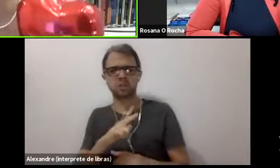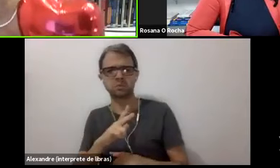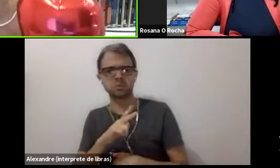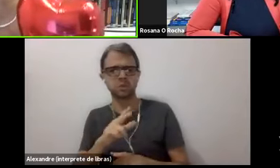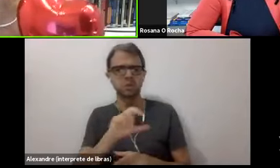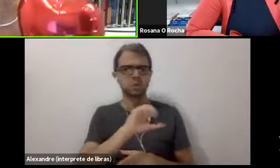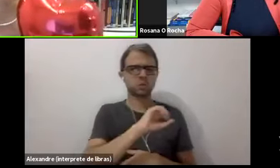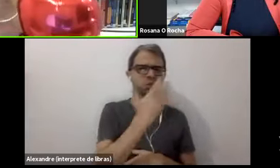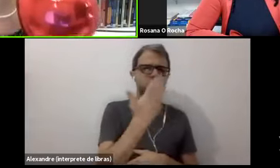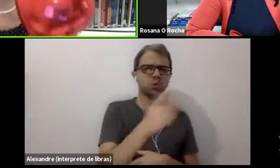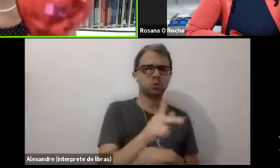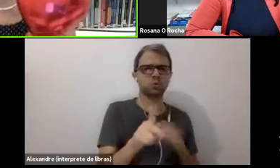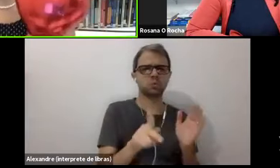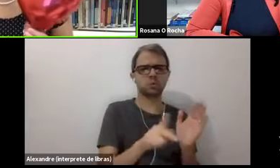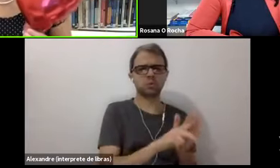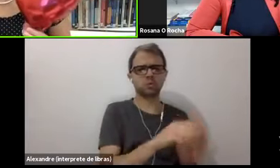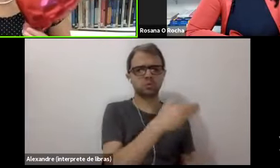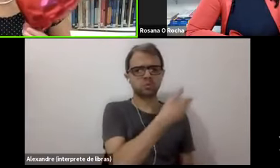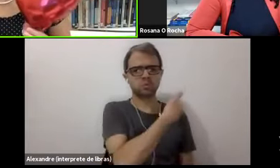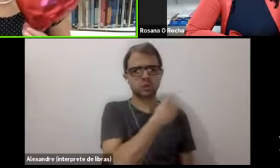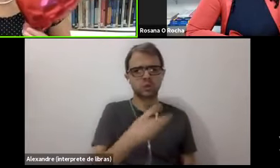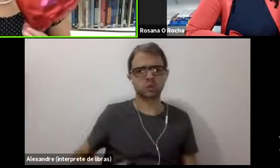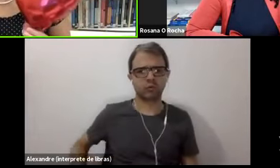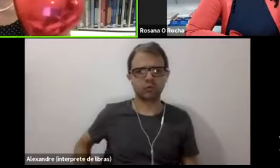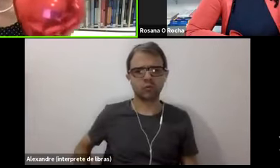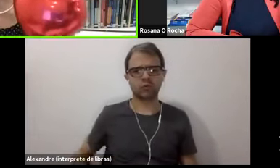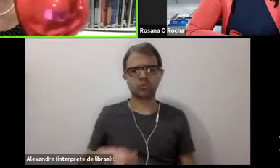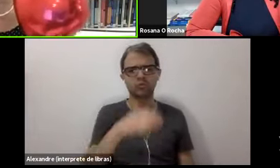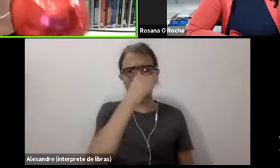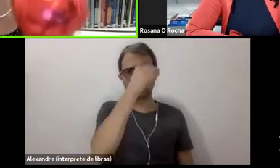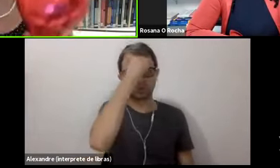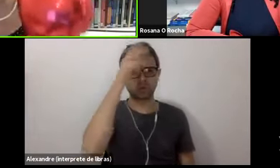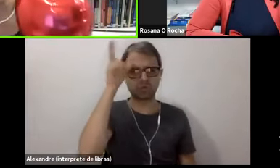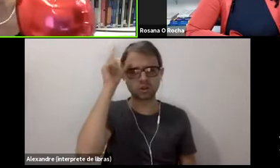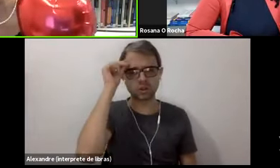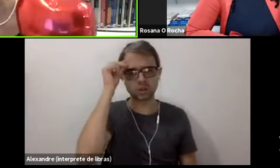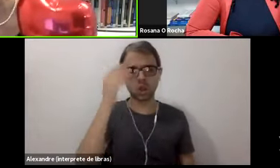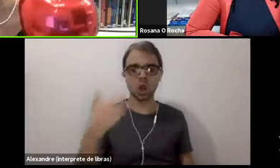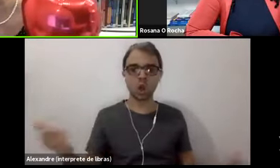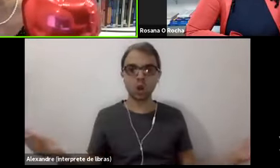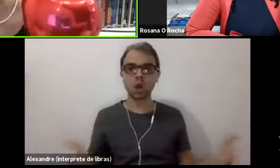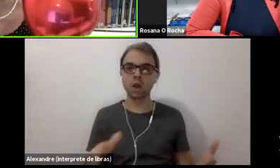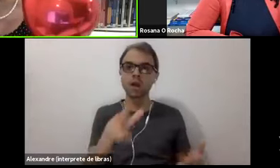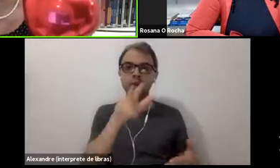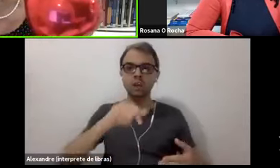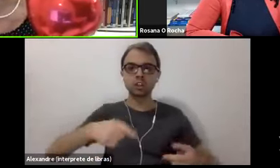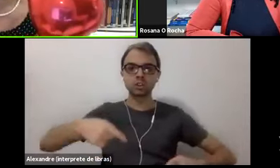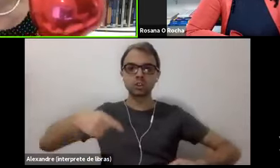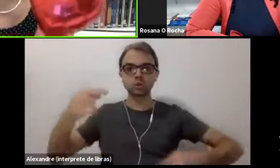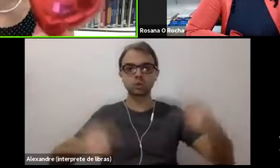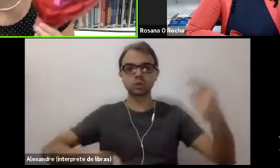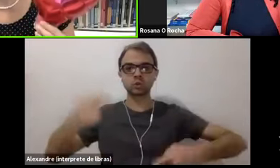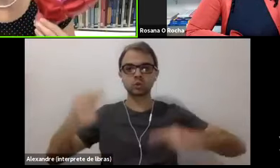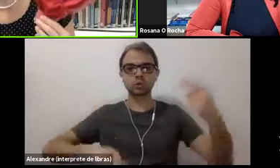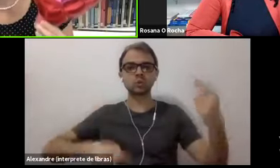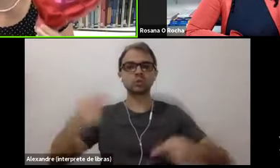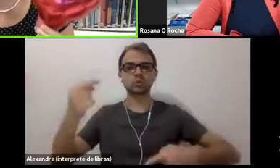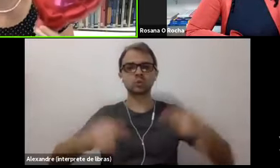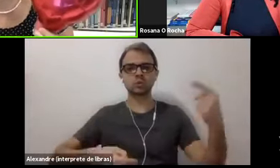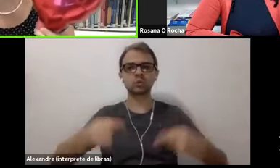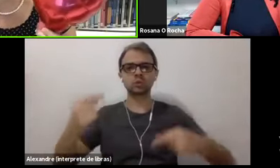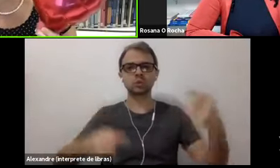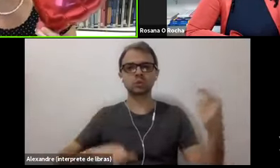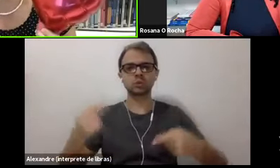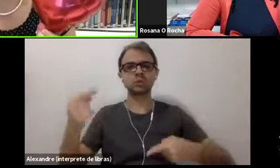estado de São Paulo, vêm aqui hoje para debater com vocês esse tema tão importante. A gente pede